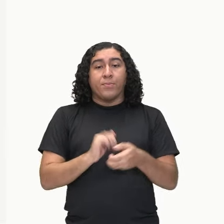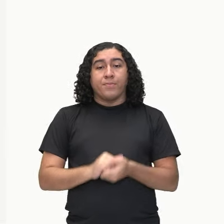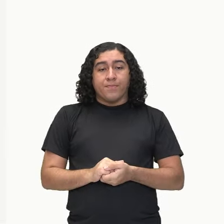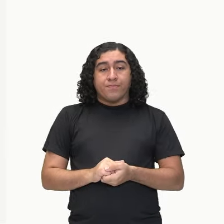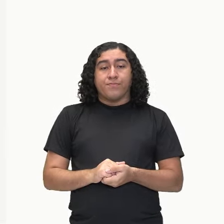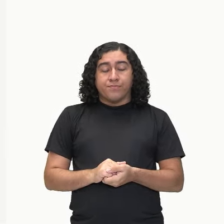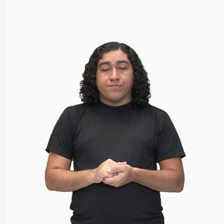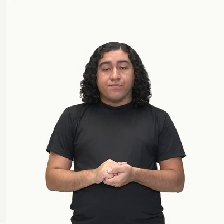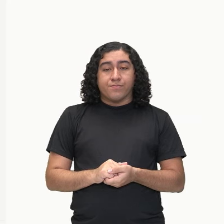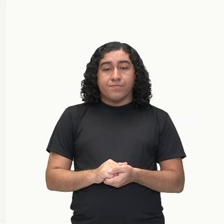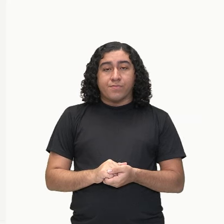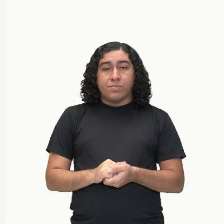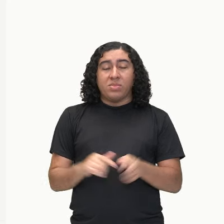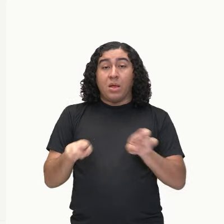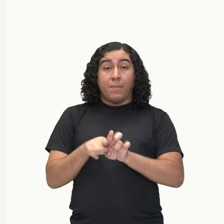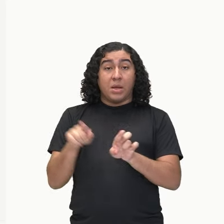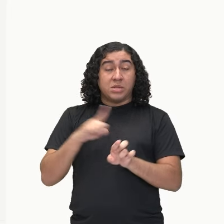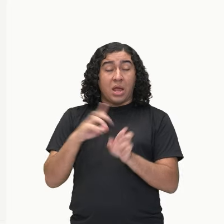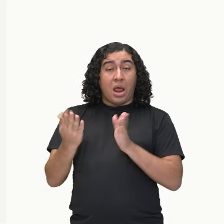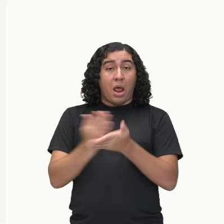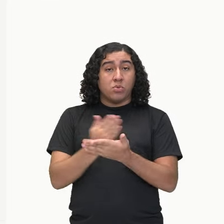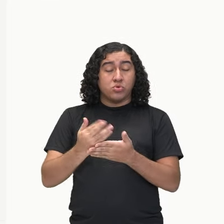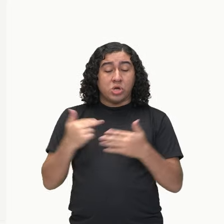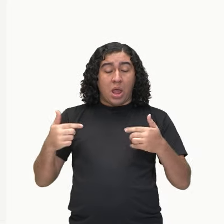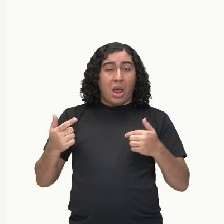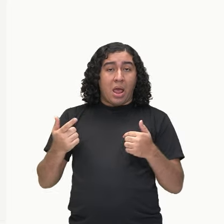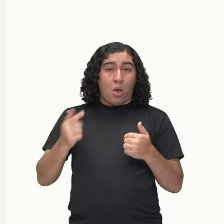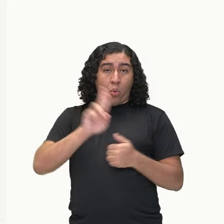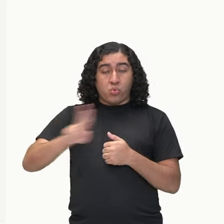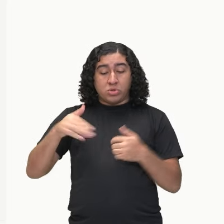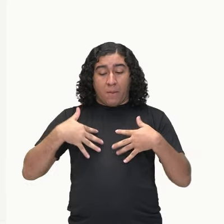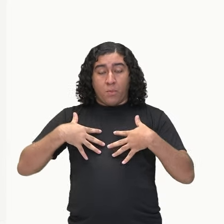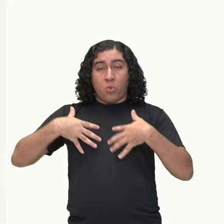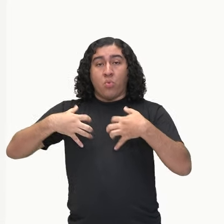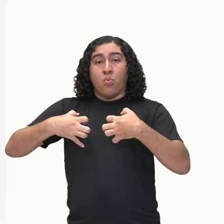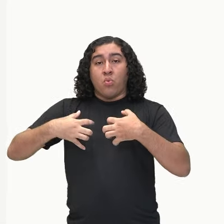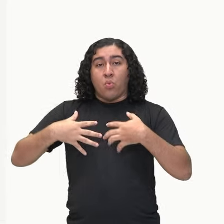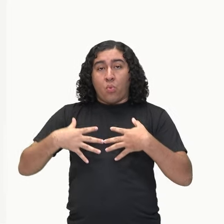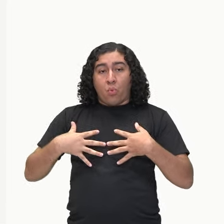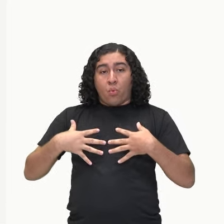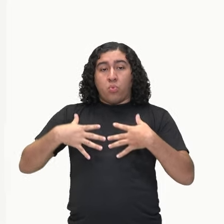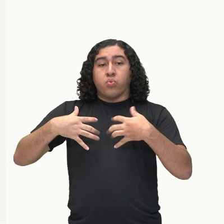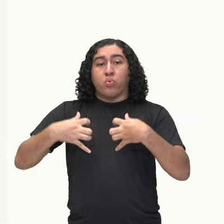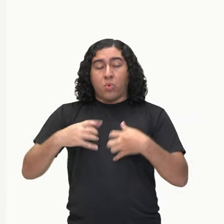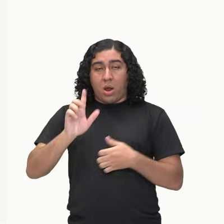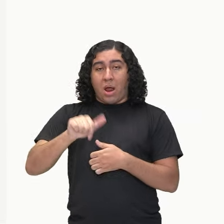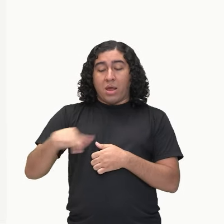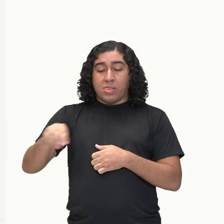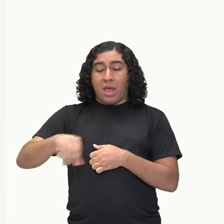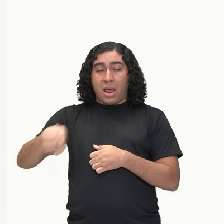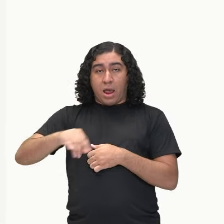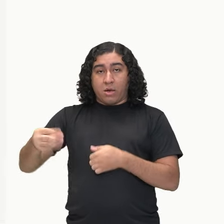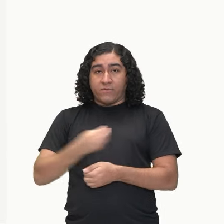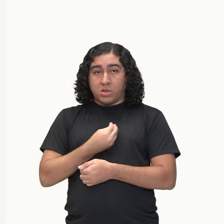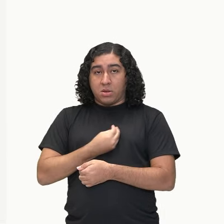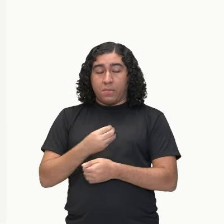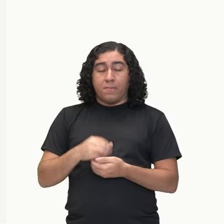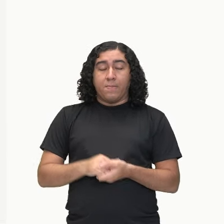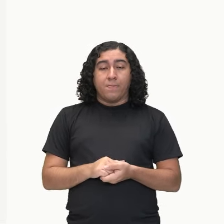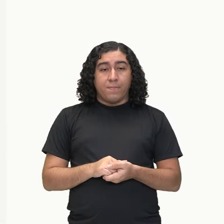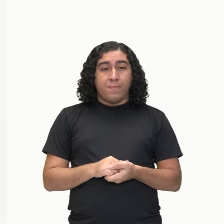ter alguns com representação de respiração pulmonar, né, que são os indivíduos terrestres.